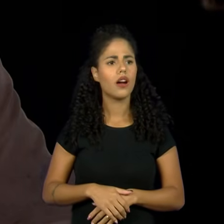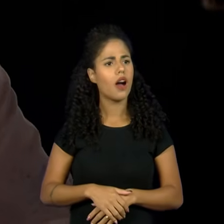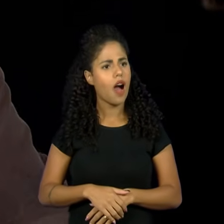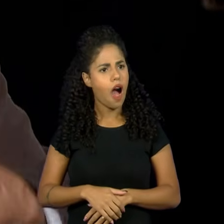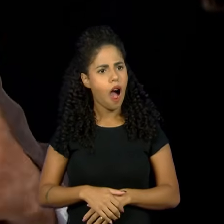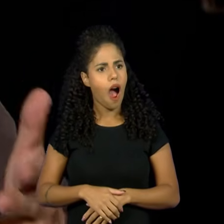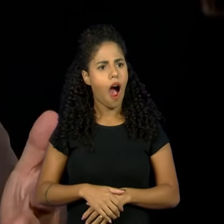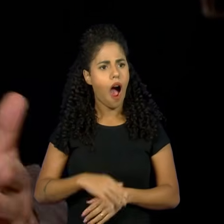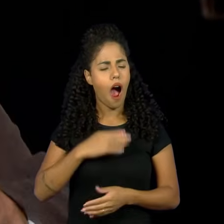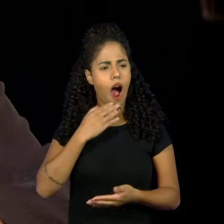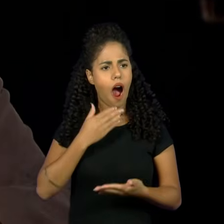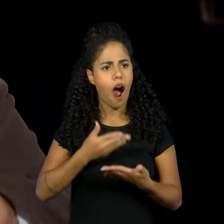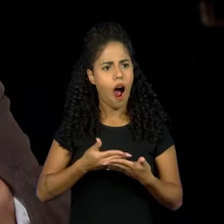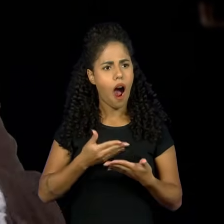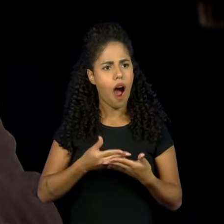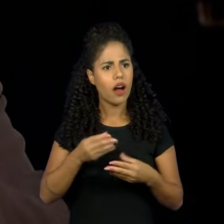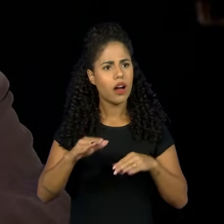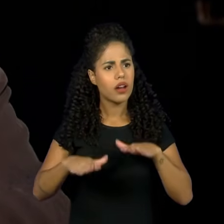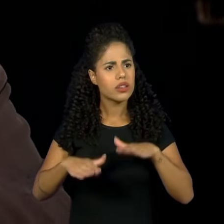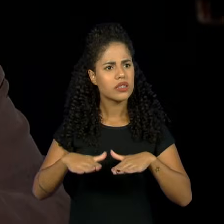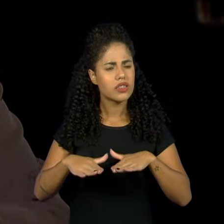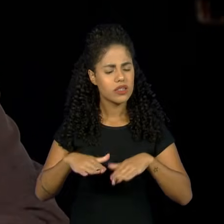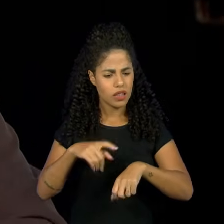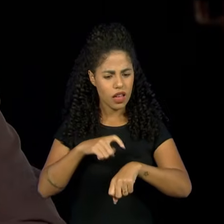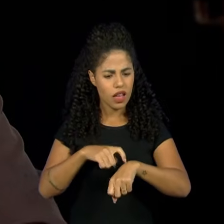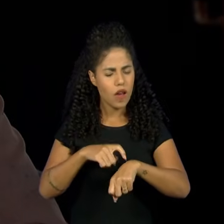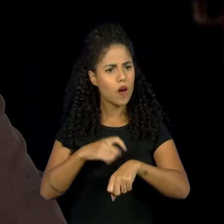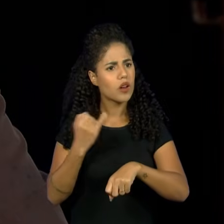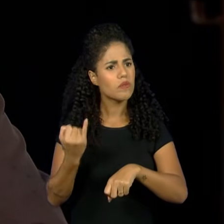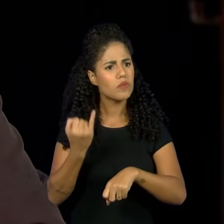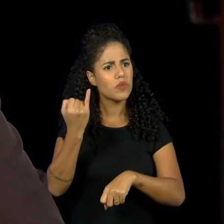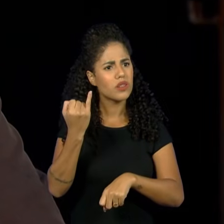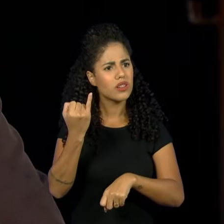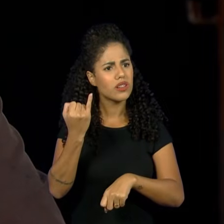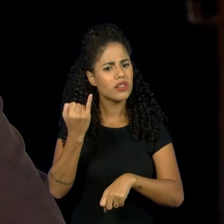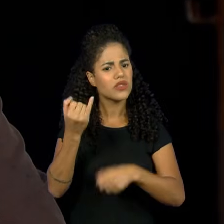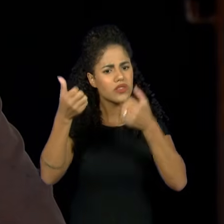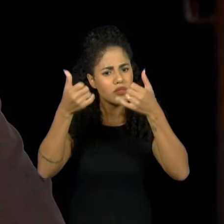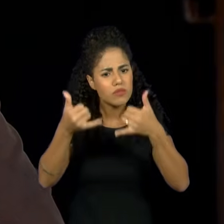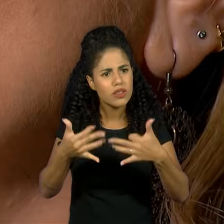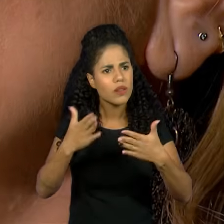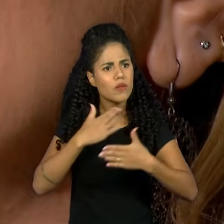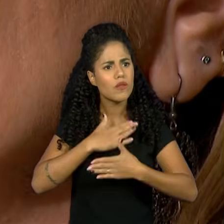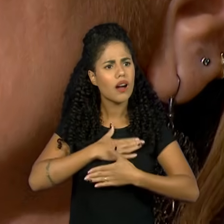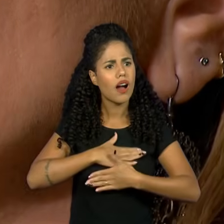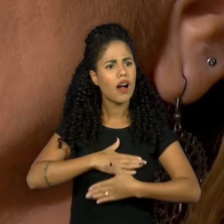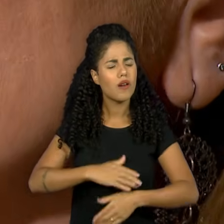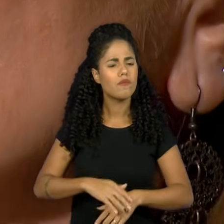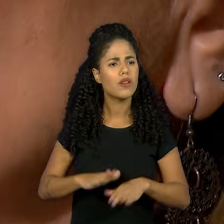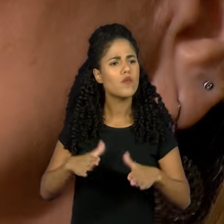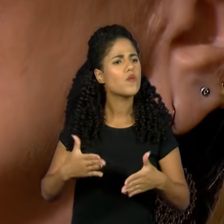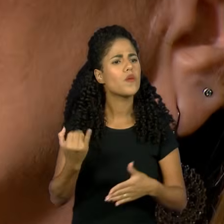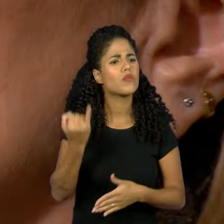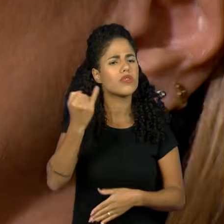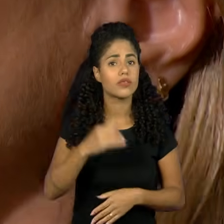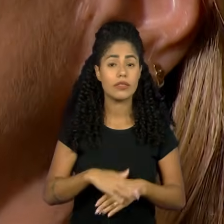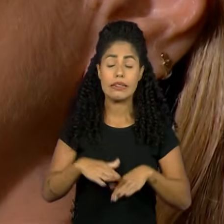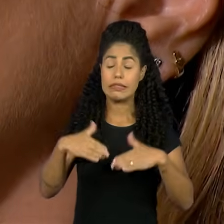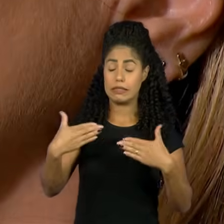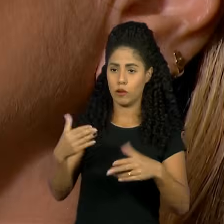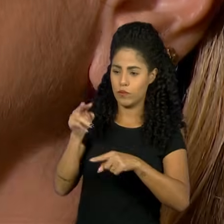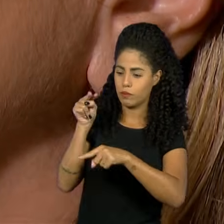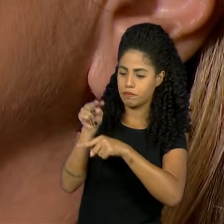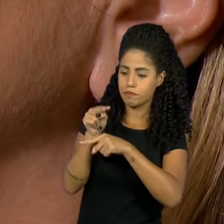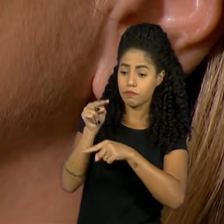pessoas atropelam essa hora. Qual a importância desse momento de dar a notícia? Quando você faz a formação em cuidados paliativos,